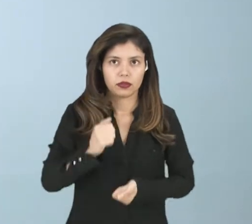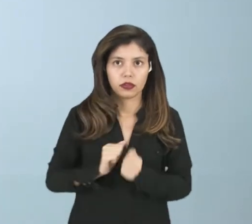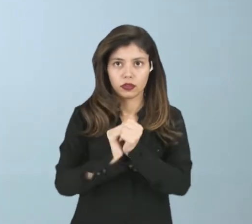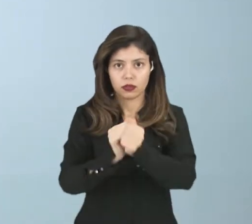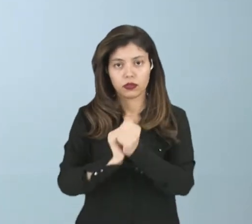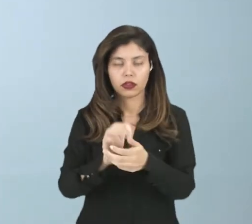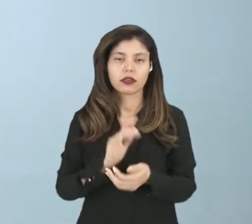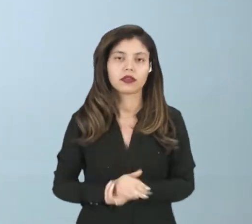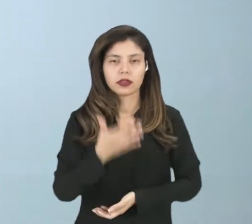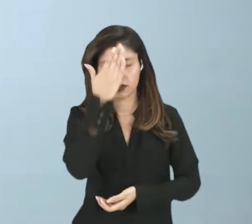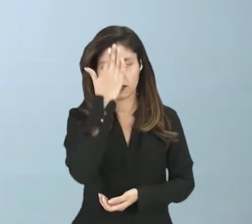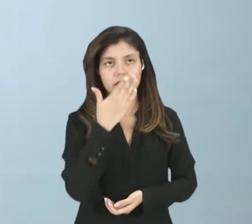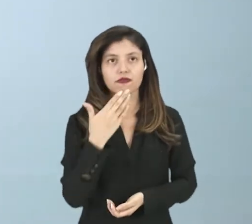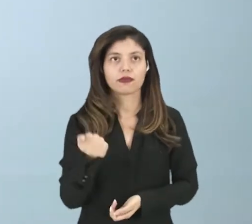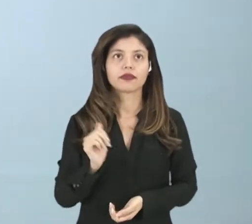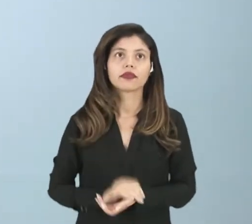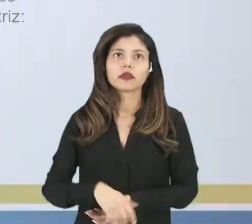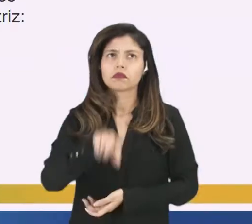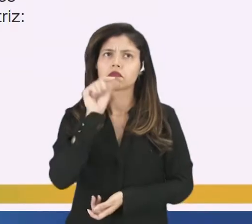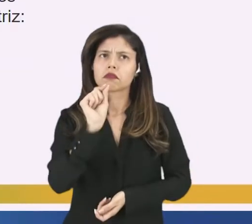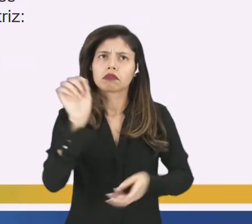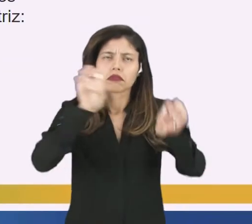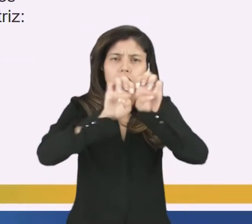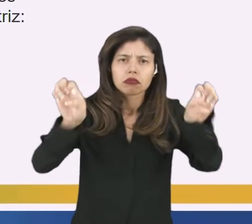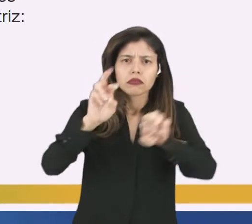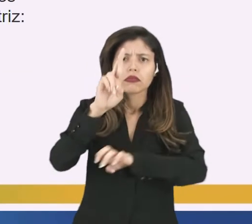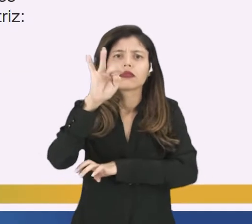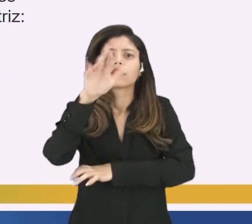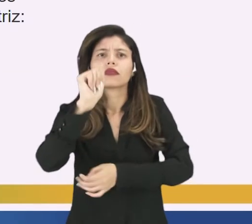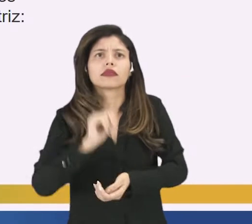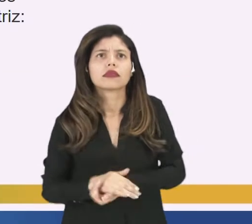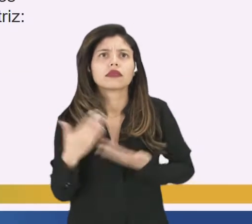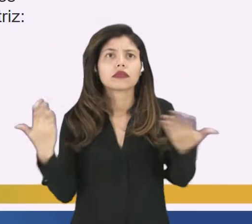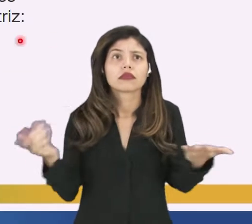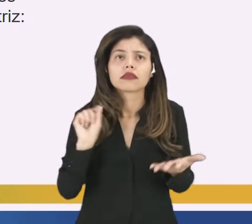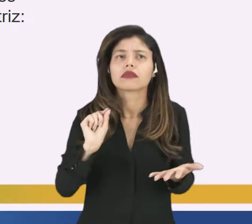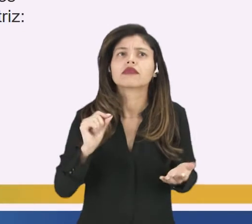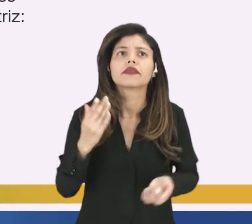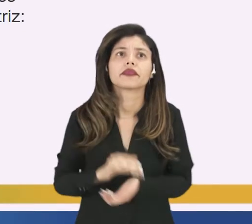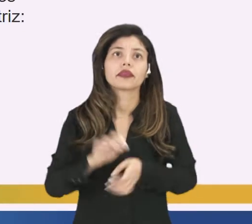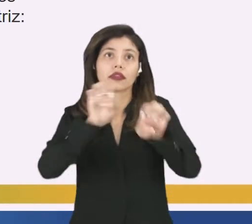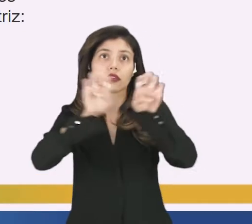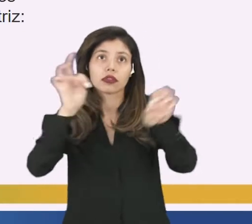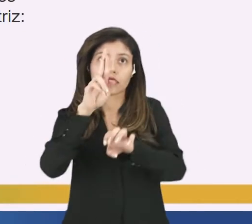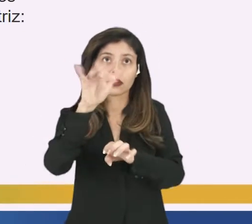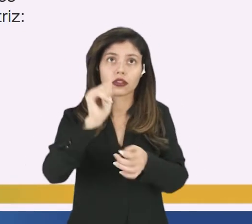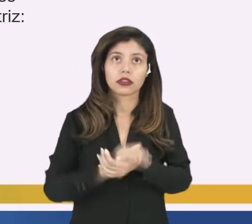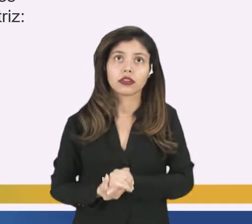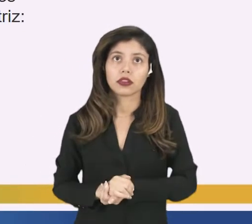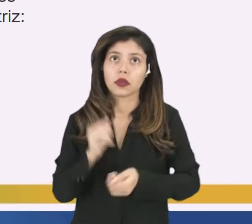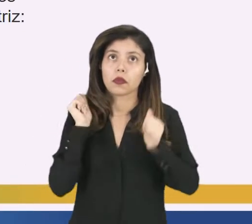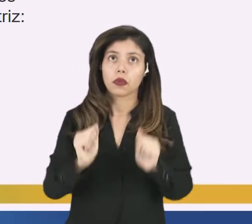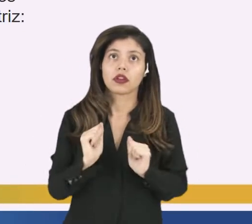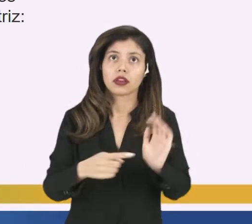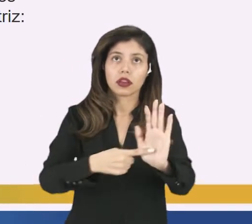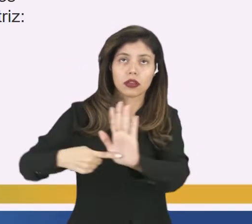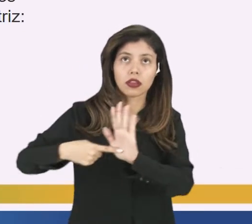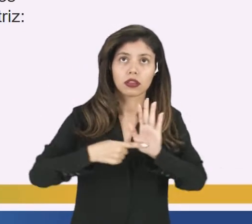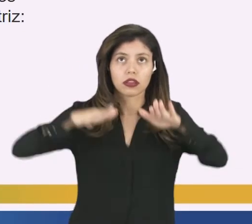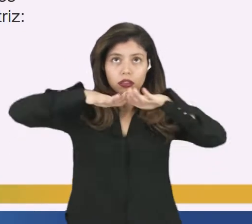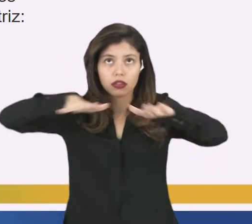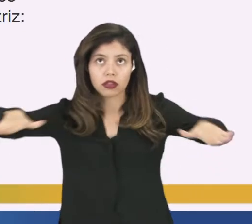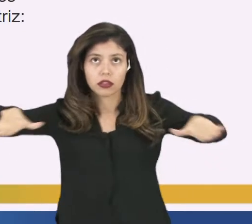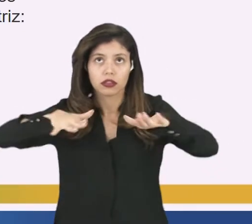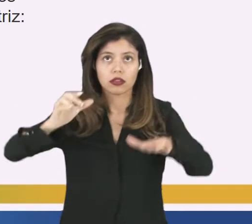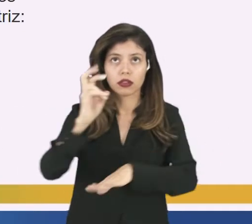Então, vamos comigo para tu compreender isso melhor. O que é a equação da reta? Então, bora entender isso aqui legal. A equação da reta pode